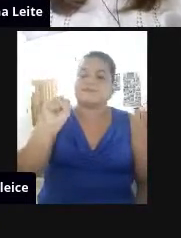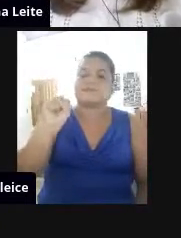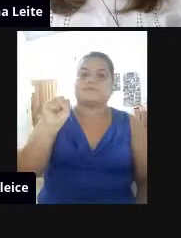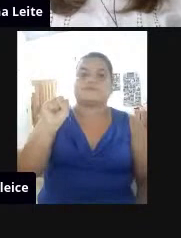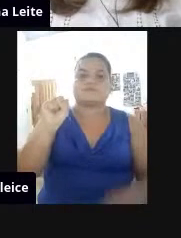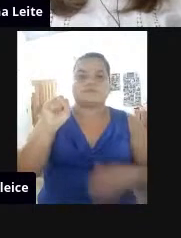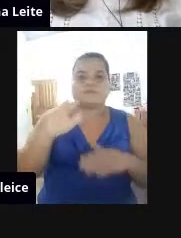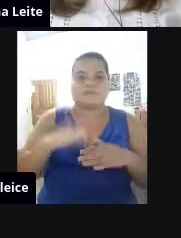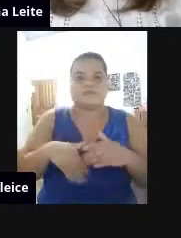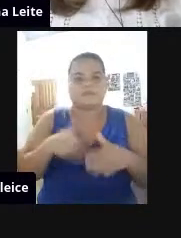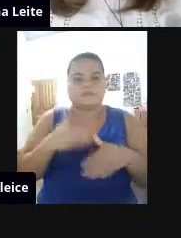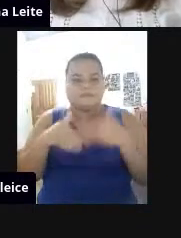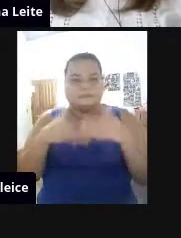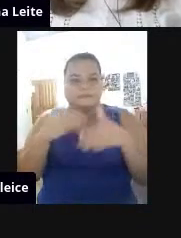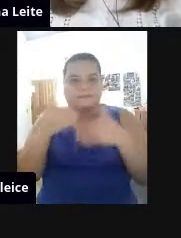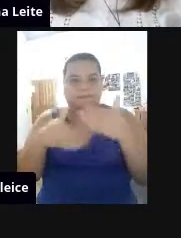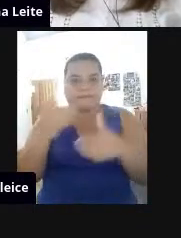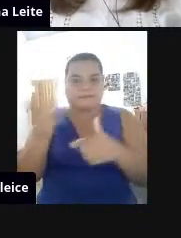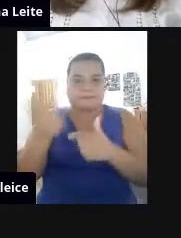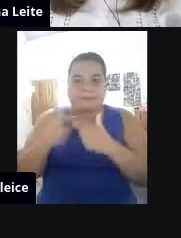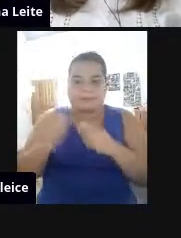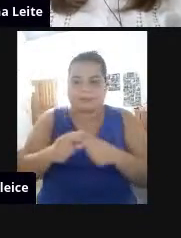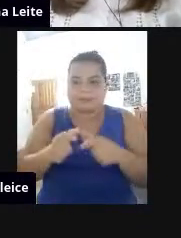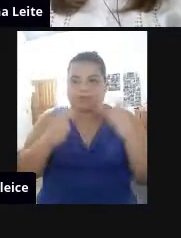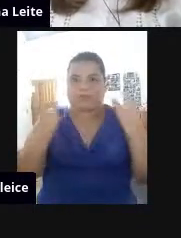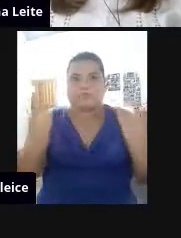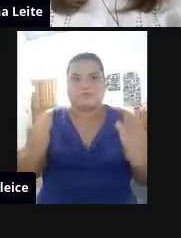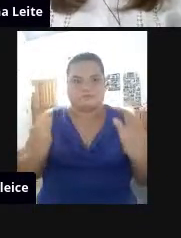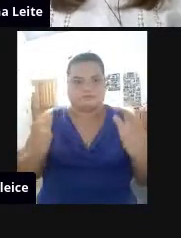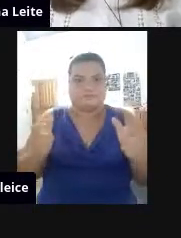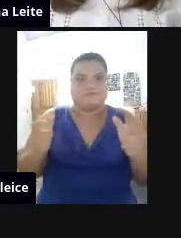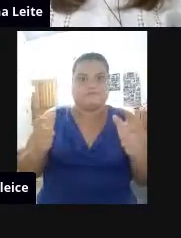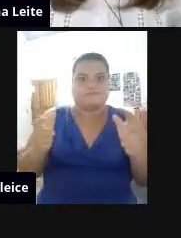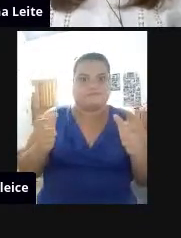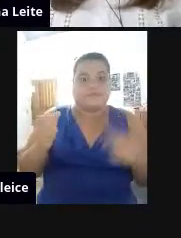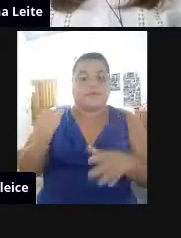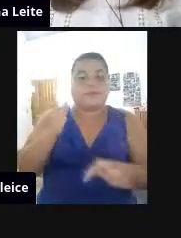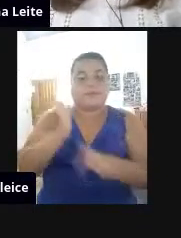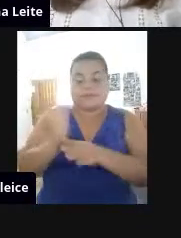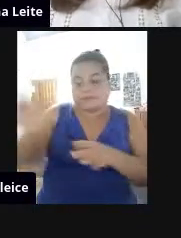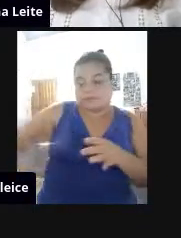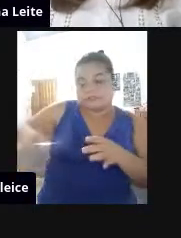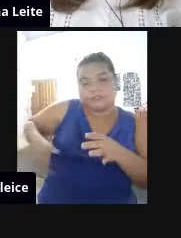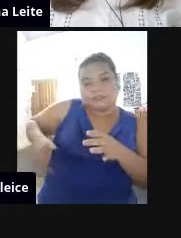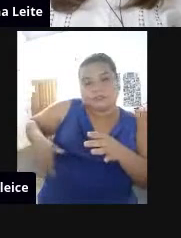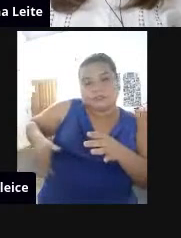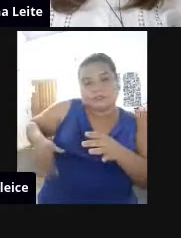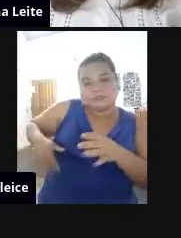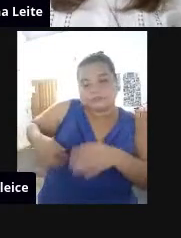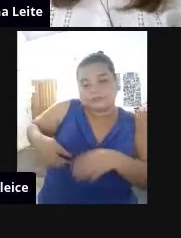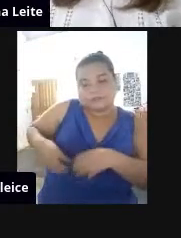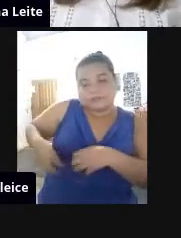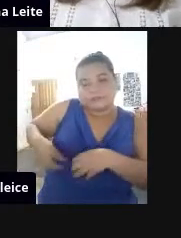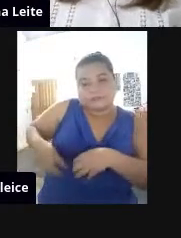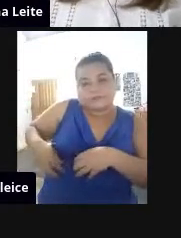desordenado bacteriano também está relacionado com a inflamação, está relacionado com essa alteração do intestino,